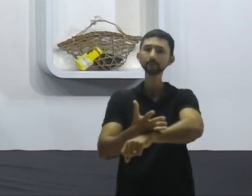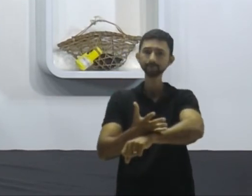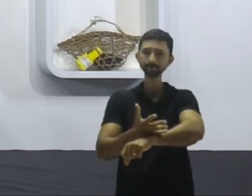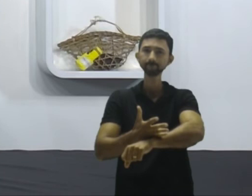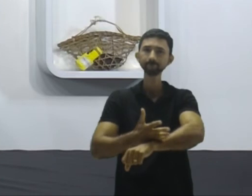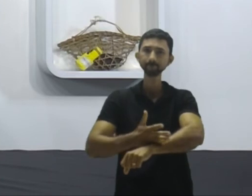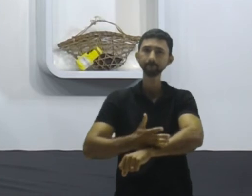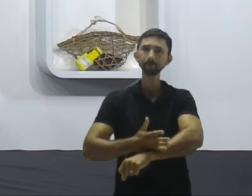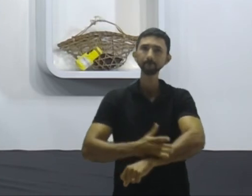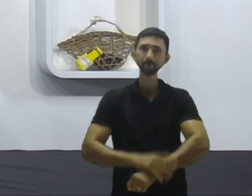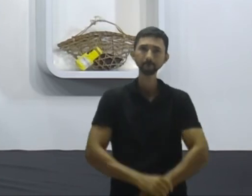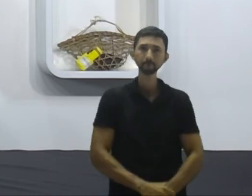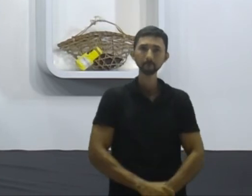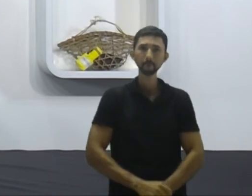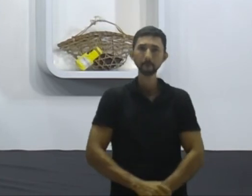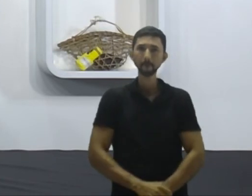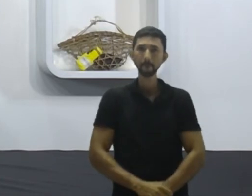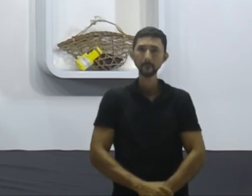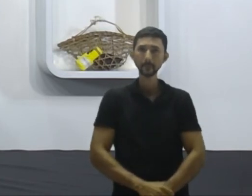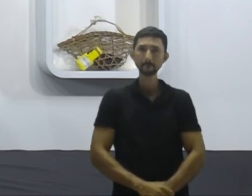Ok? Vamos para outro slide.